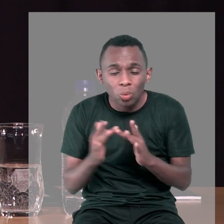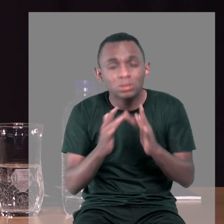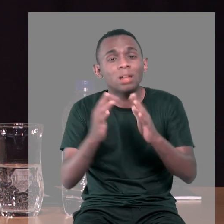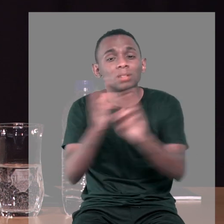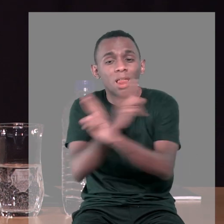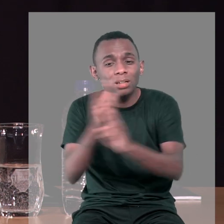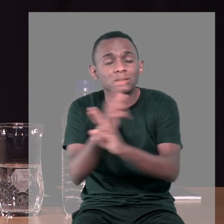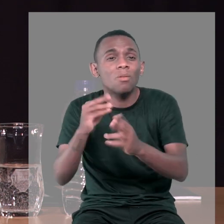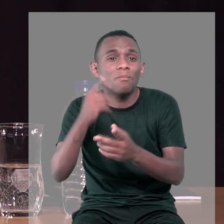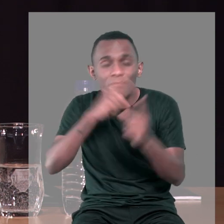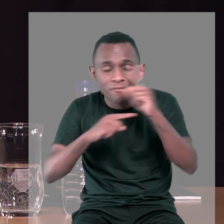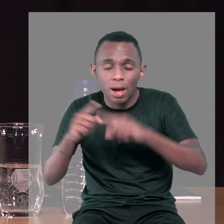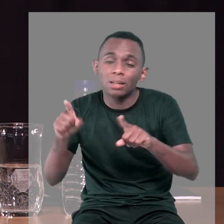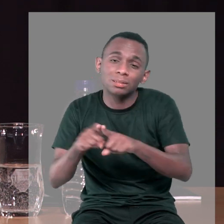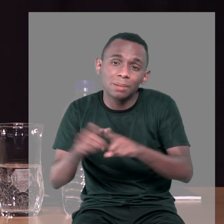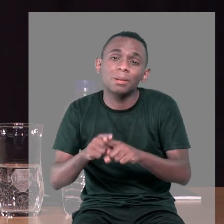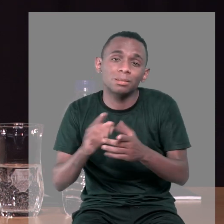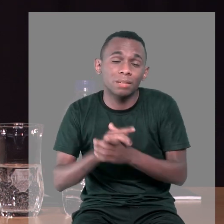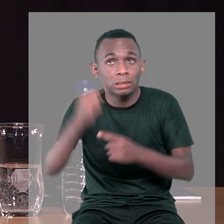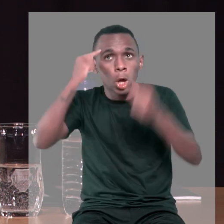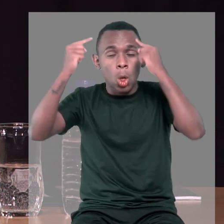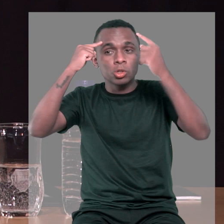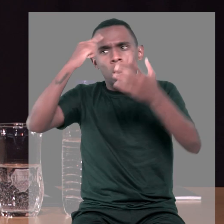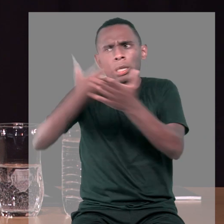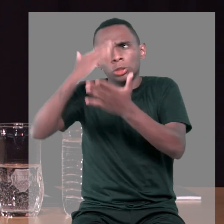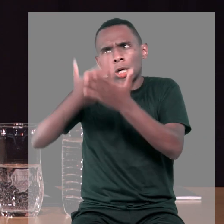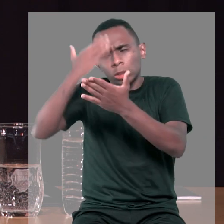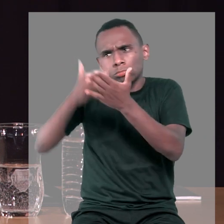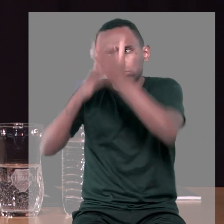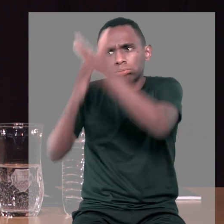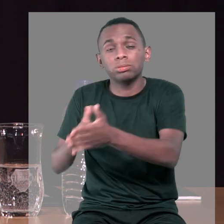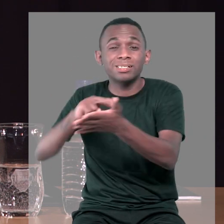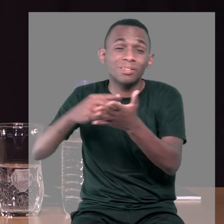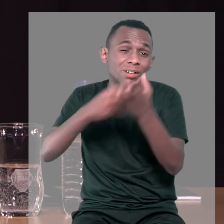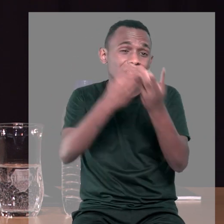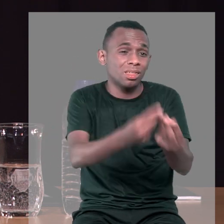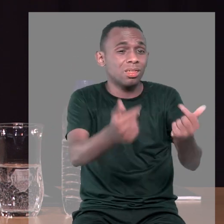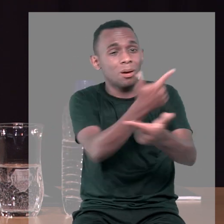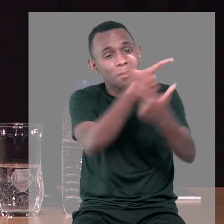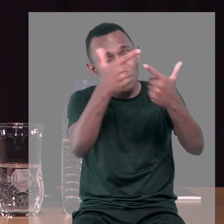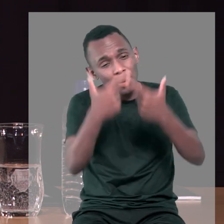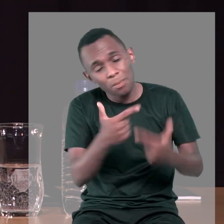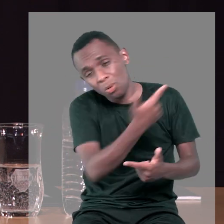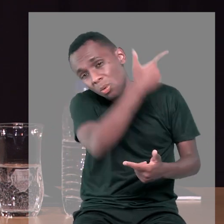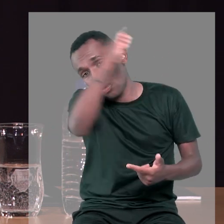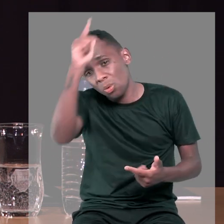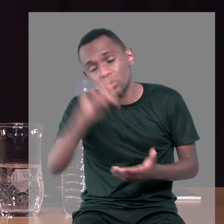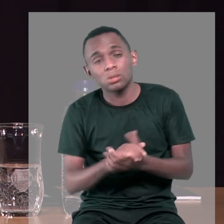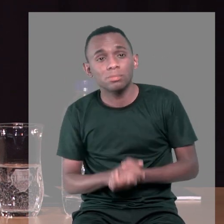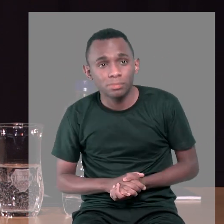que é da ordem da ausência de pensamento, e destrói também, ultrapassando todos os limites que somente o